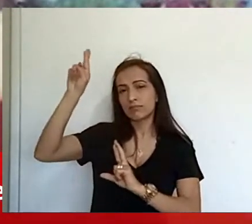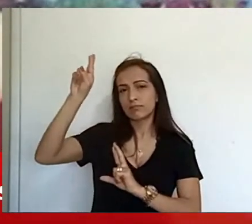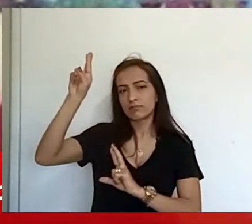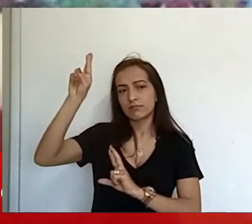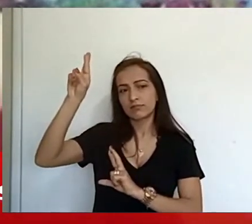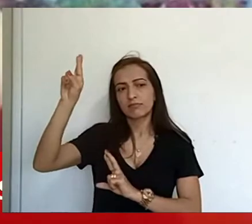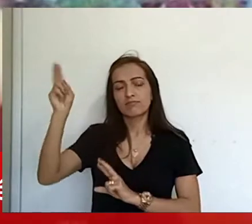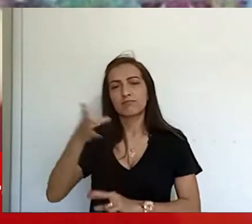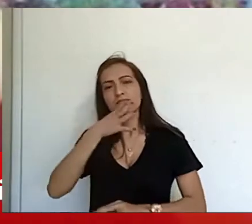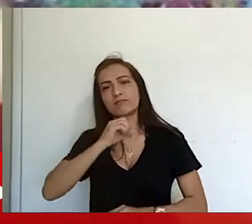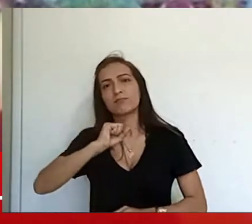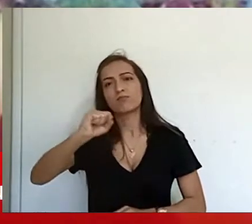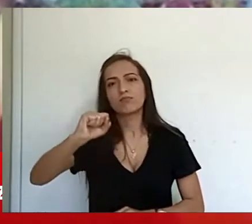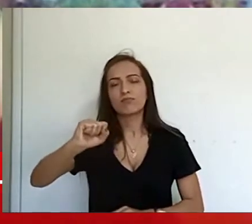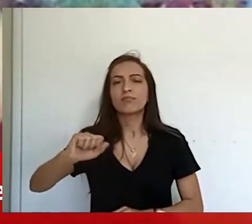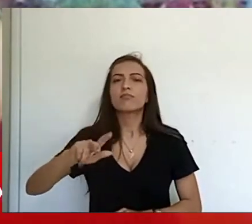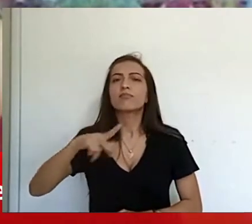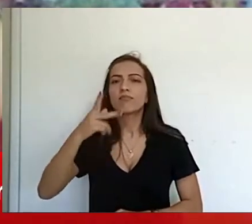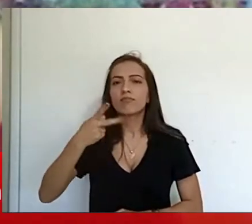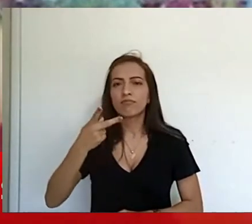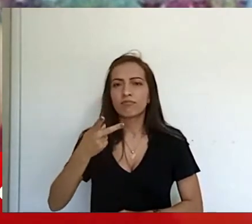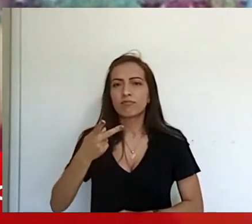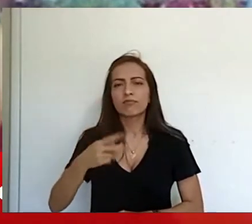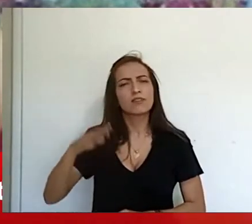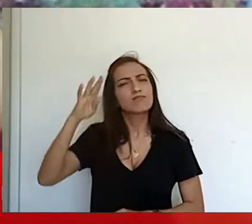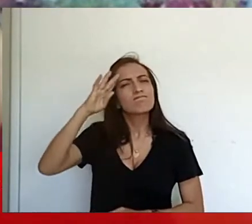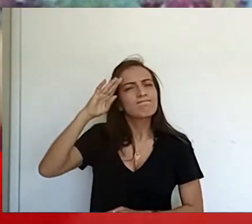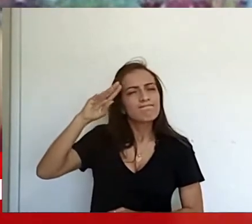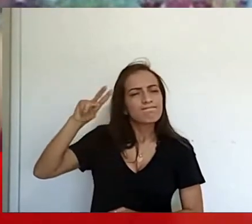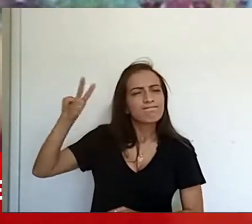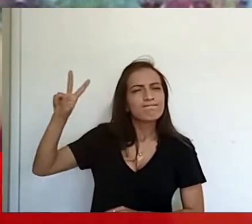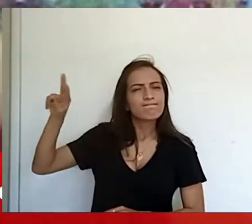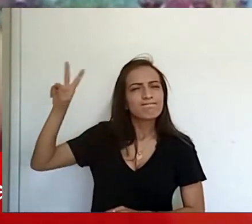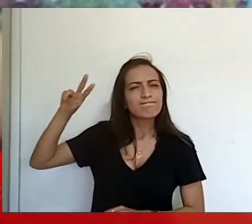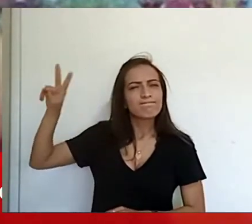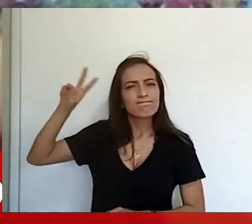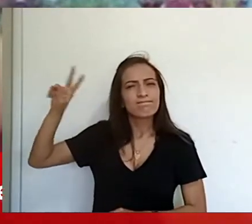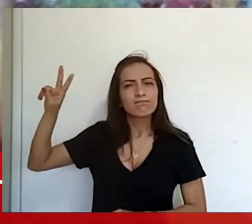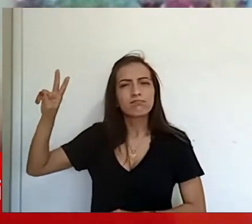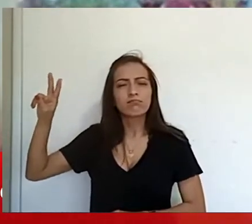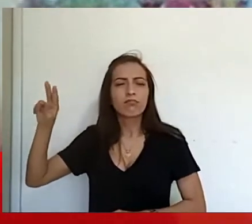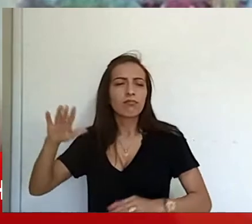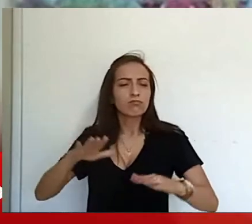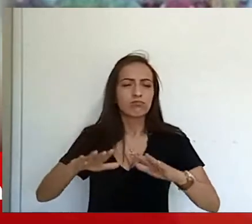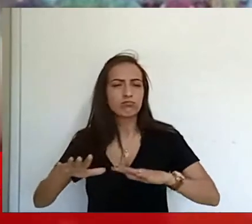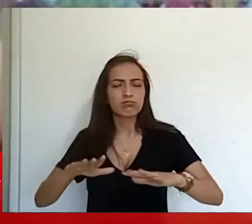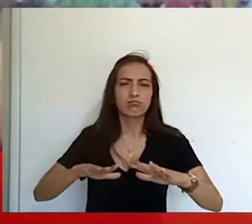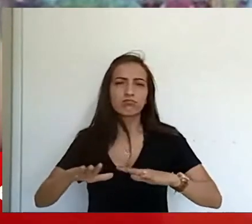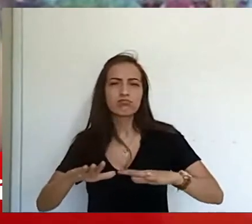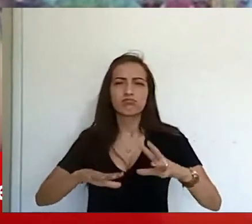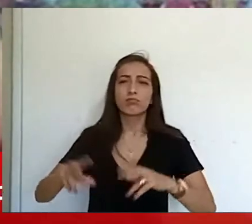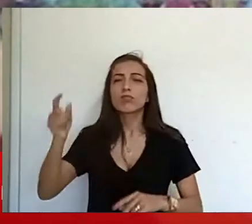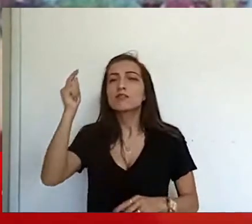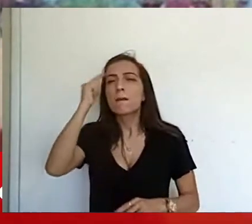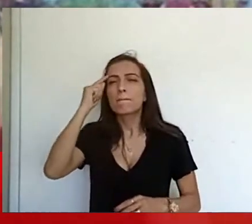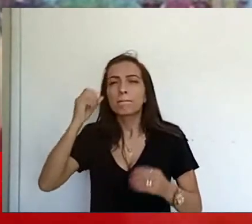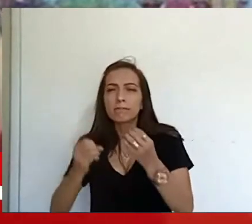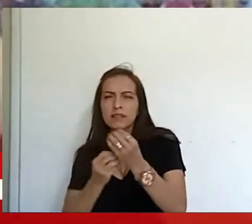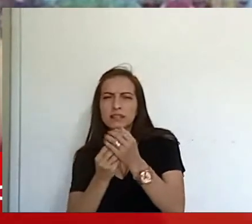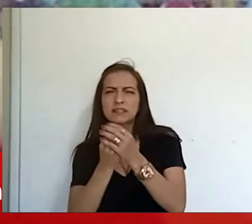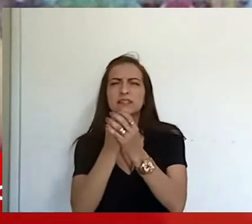né? Desse sujeito histórico que busca, que se move, que pensa, que cria, que recria e que